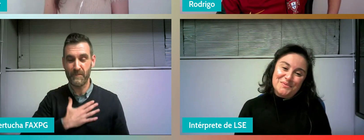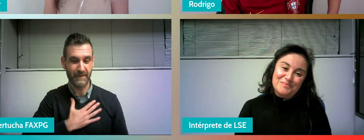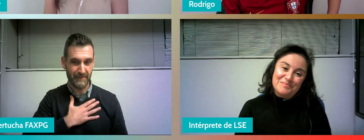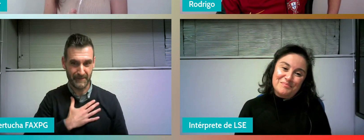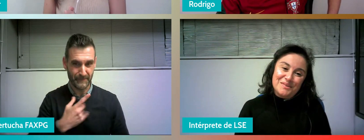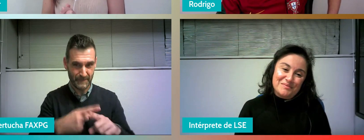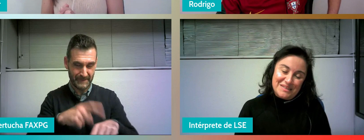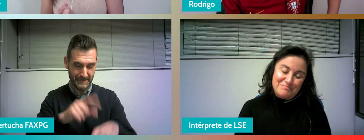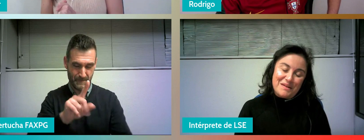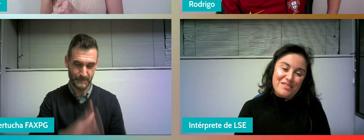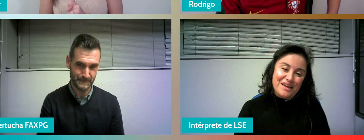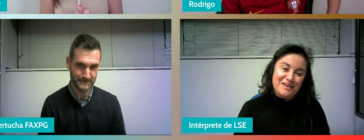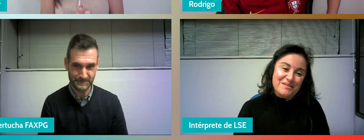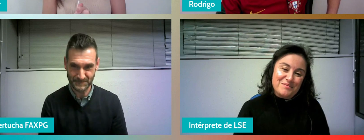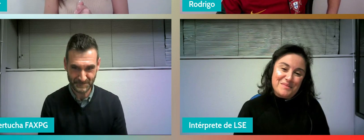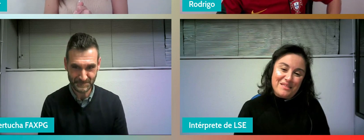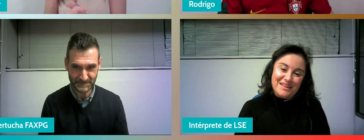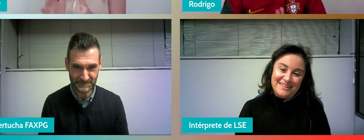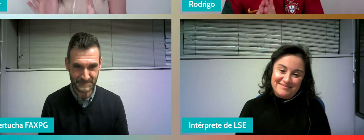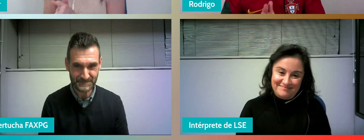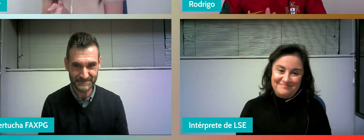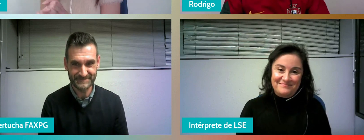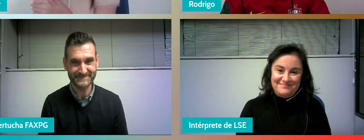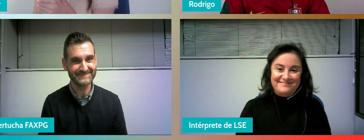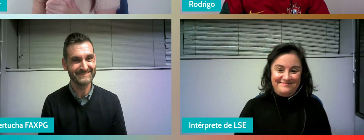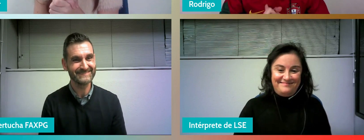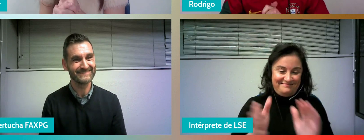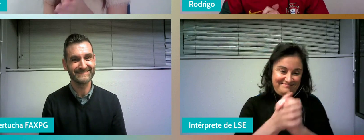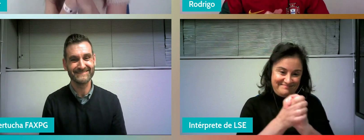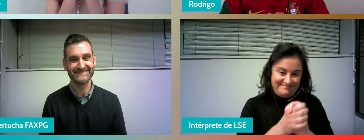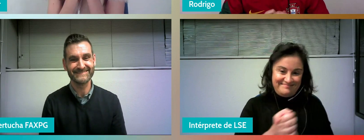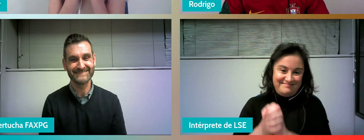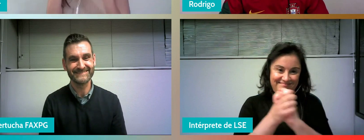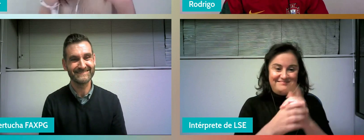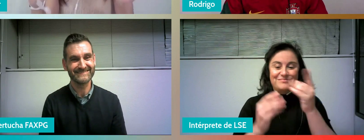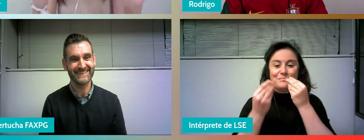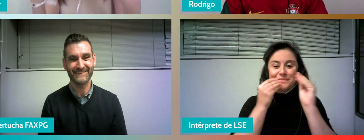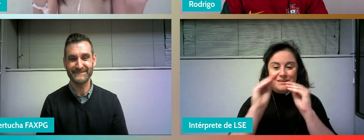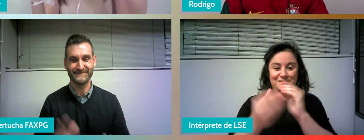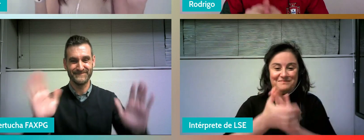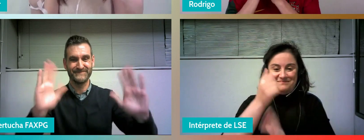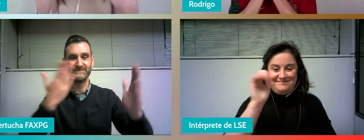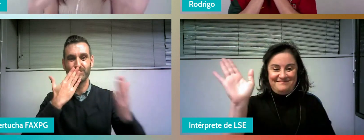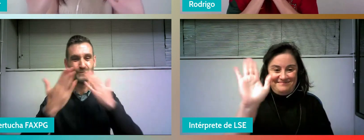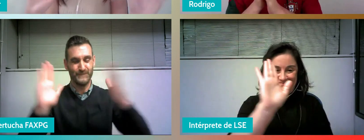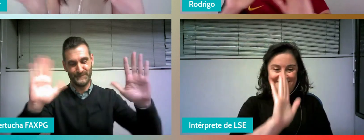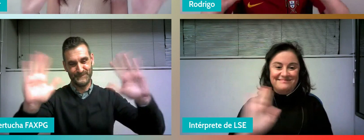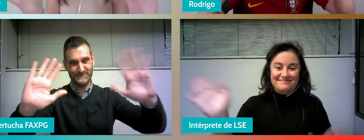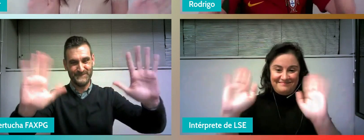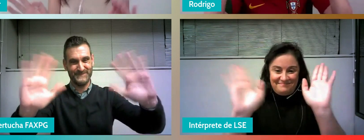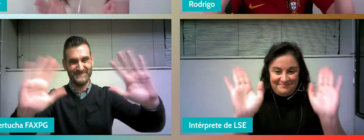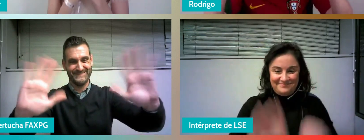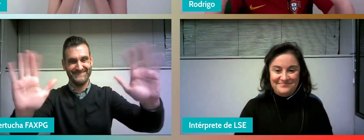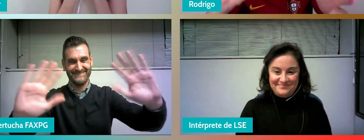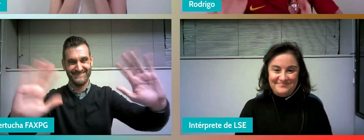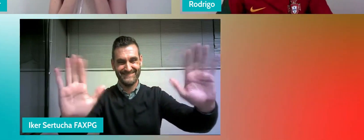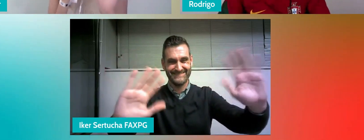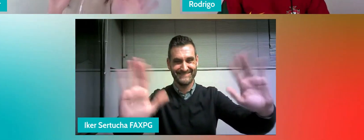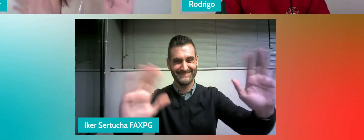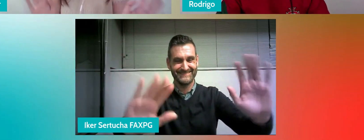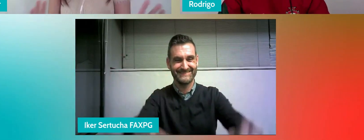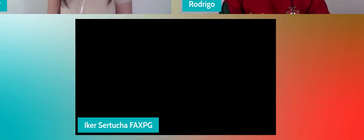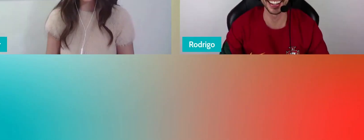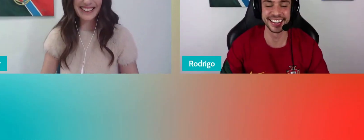vos. Graciñas aos dous beijiños, e beijiños para obrigado. Toda a federación. Obrigado. Tchau, tchau.